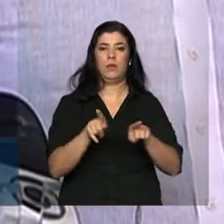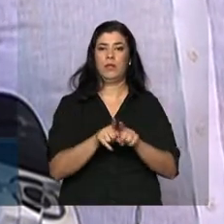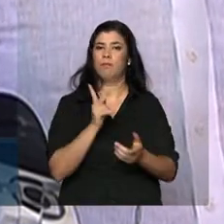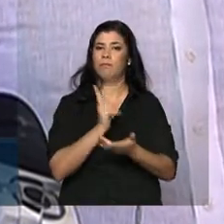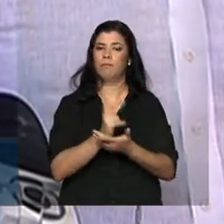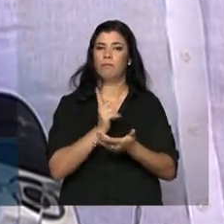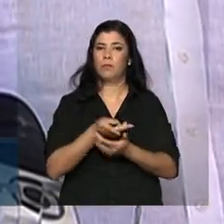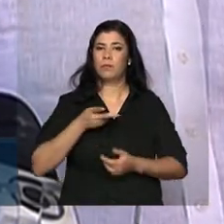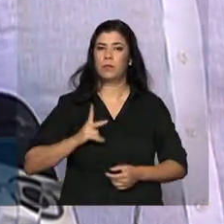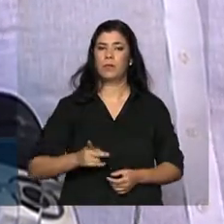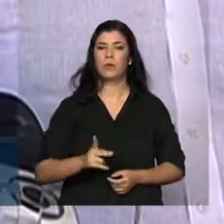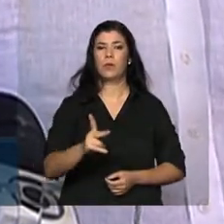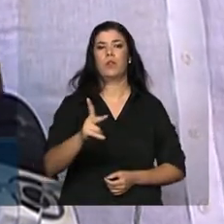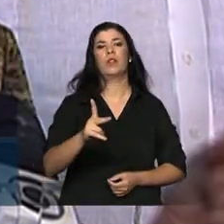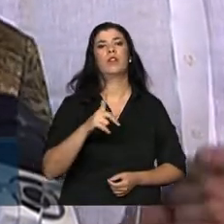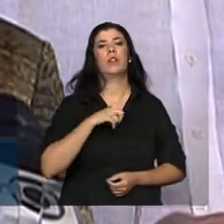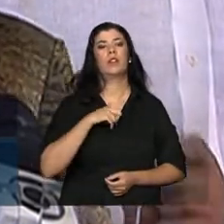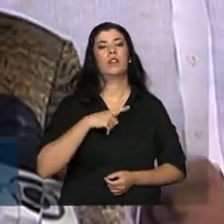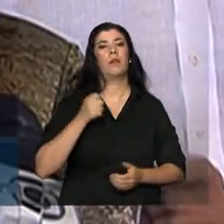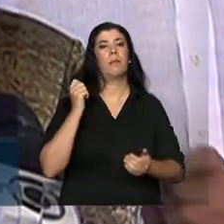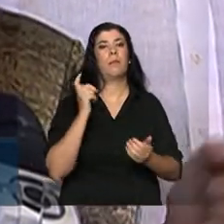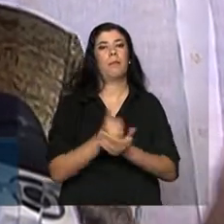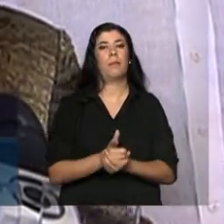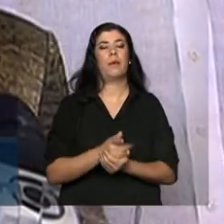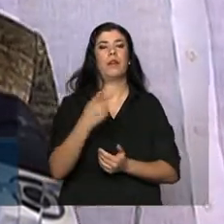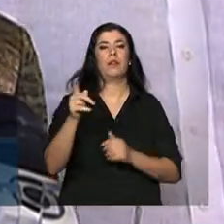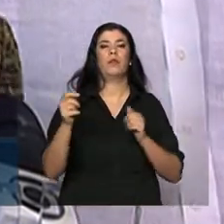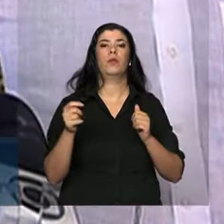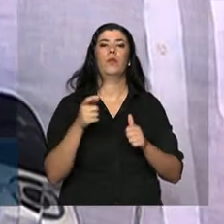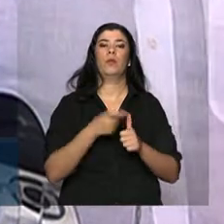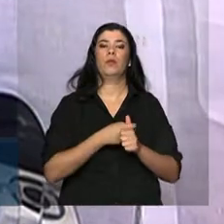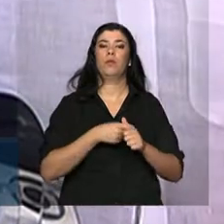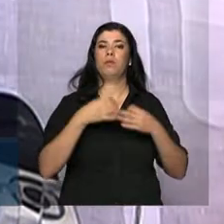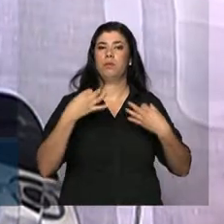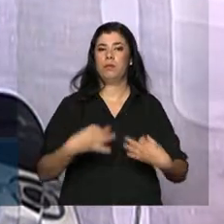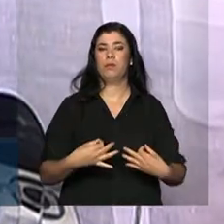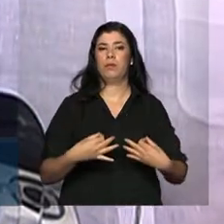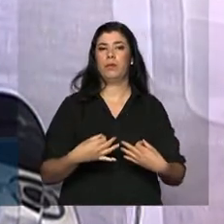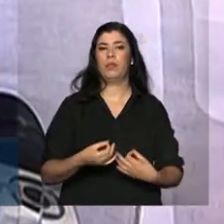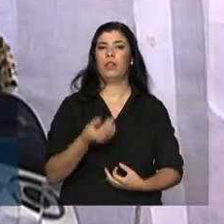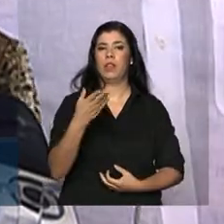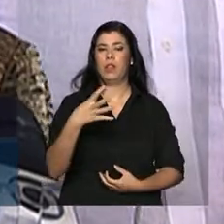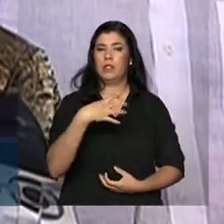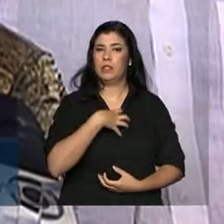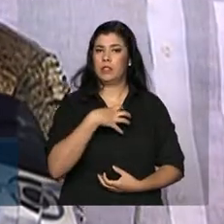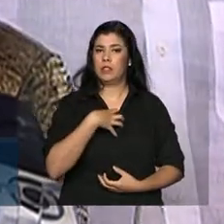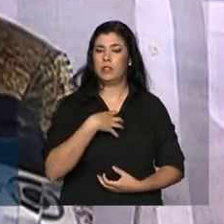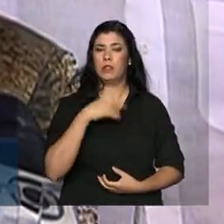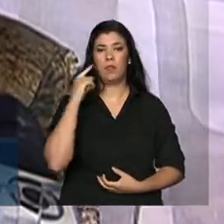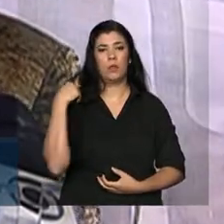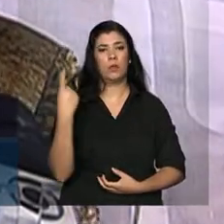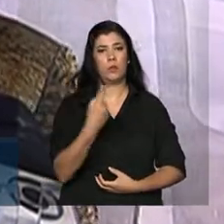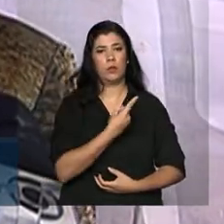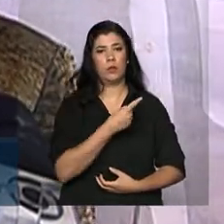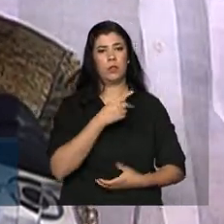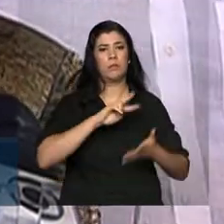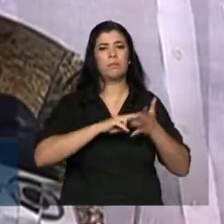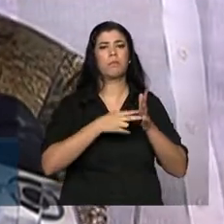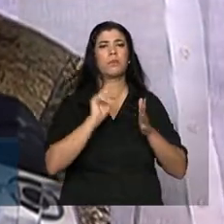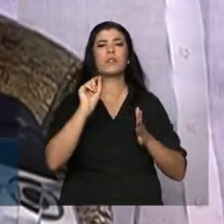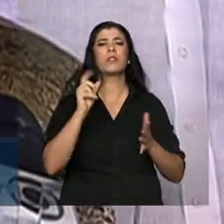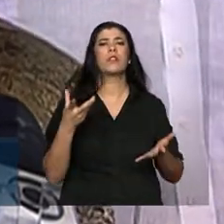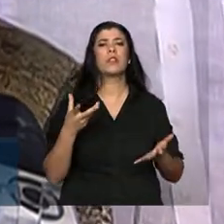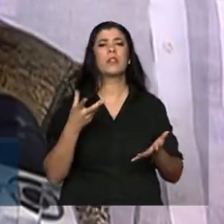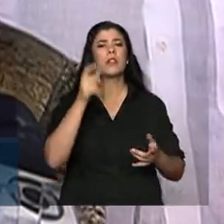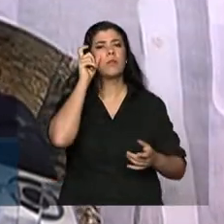mesmo tempo, também, que elas paguem seus impostos. Nesse sentido, nós olhamos com muito